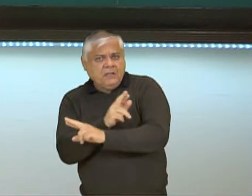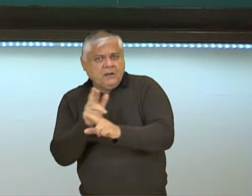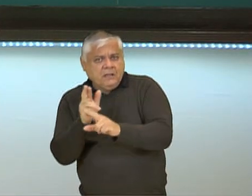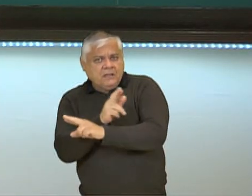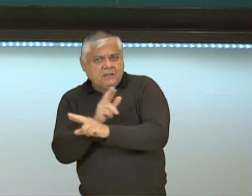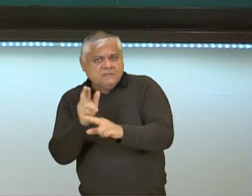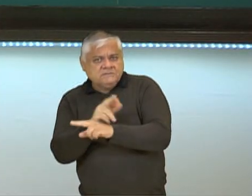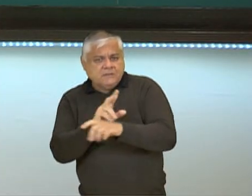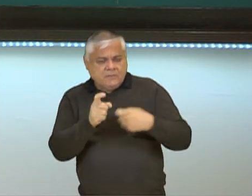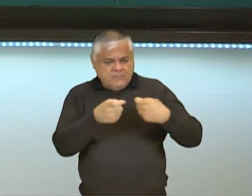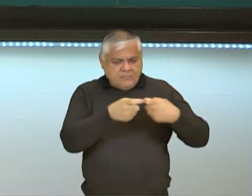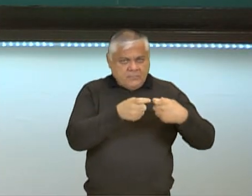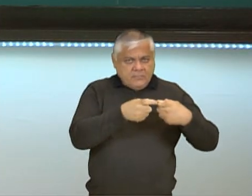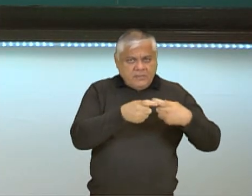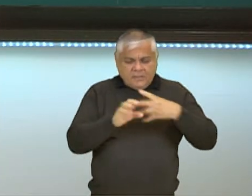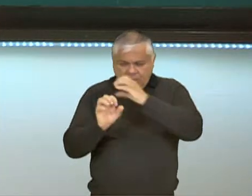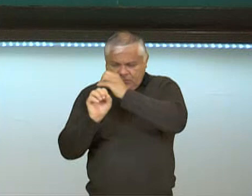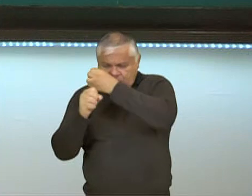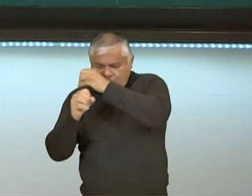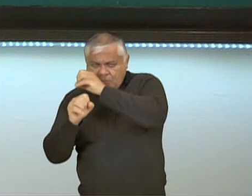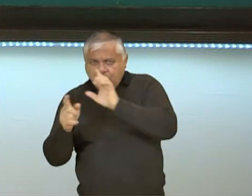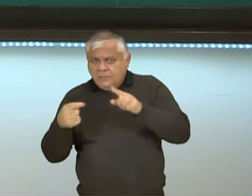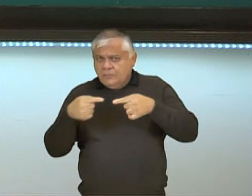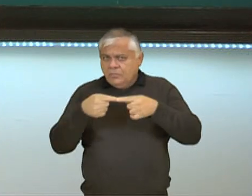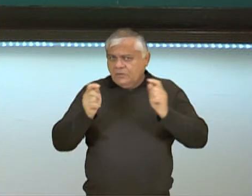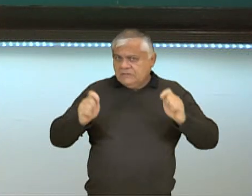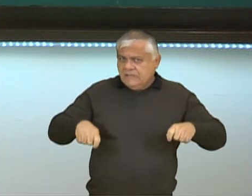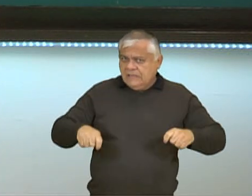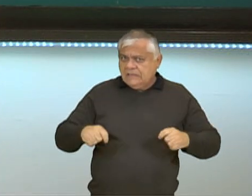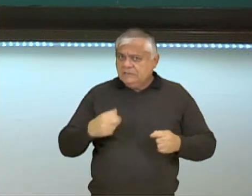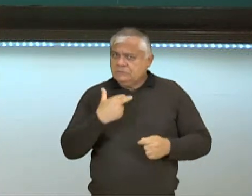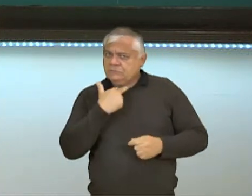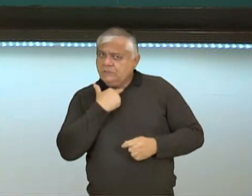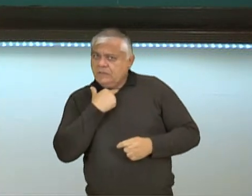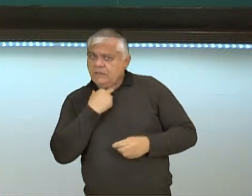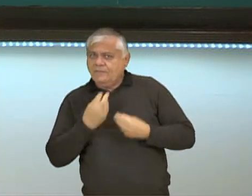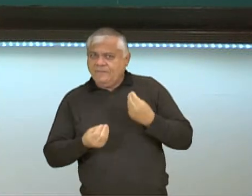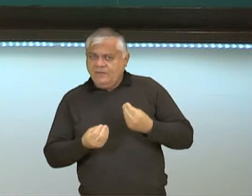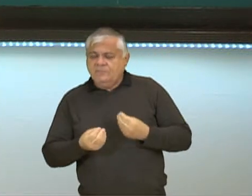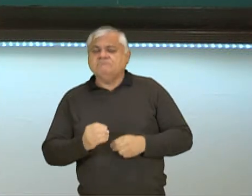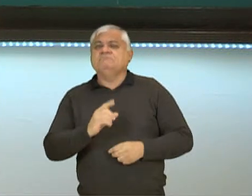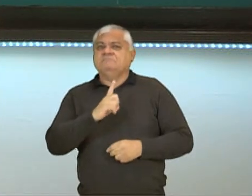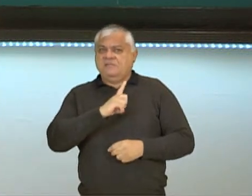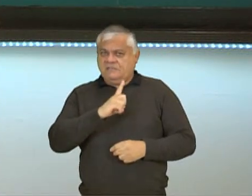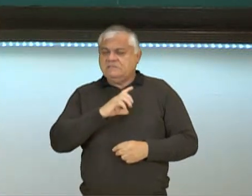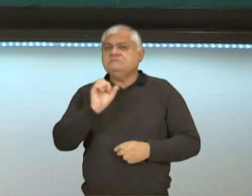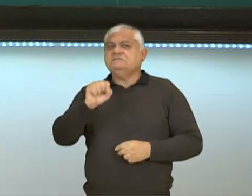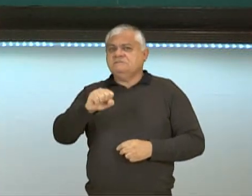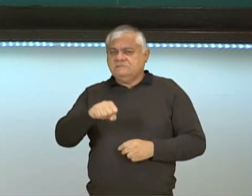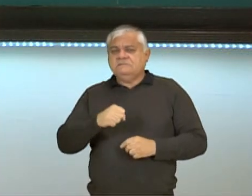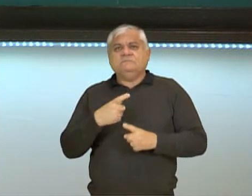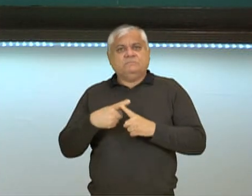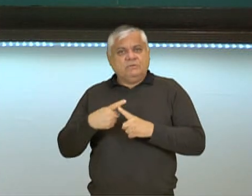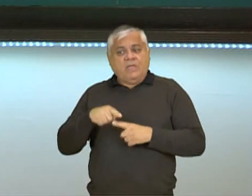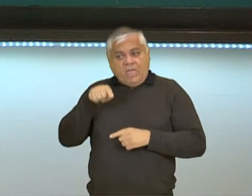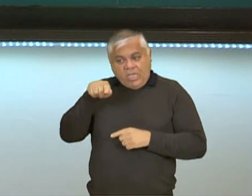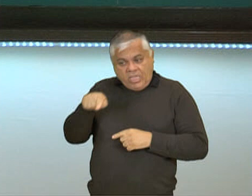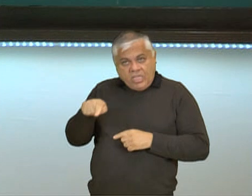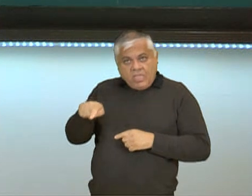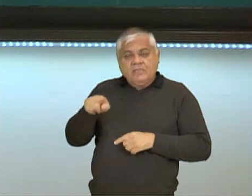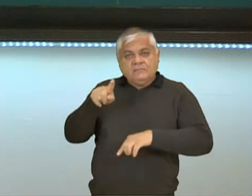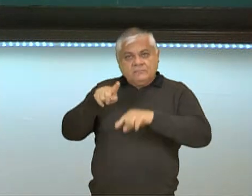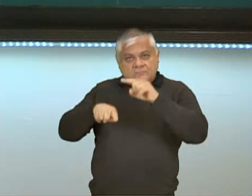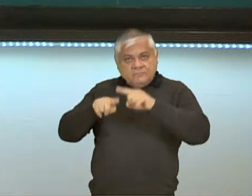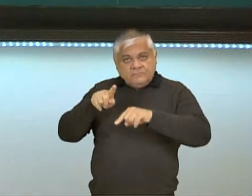microscópio com medicina? Tem alguma coisa a ver ou nada a ver, professora? Tem sim, tem tudo a ver, porque graças a